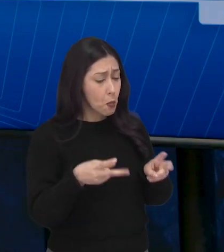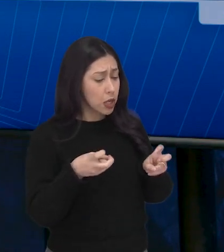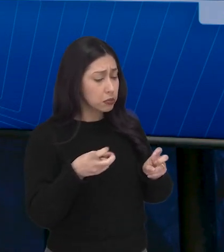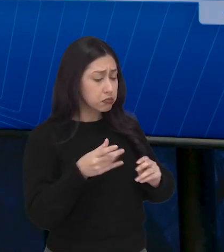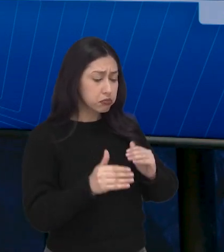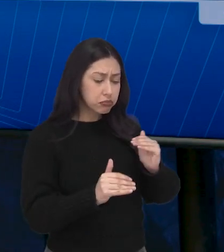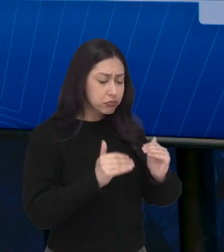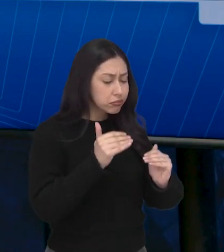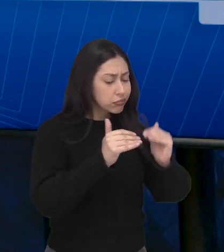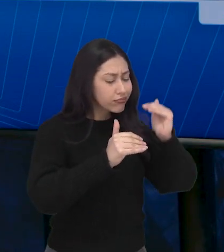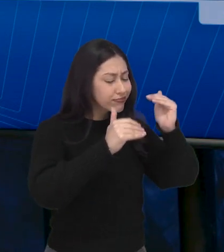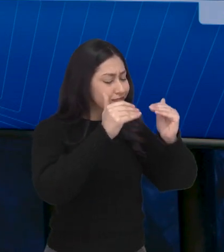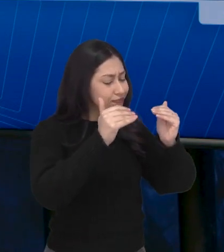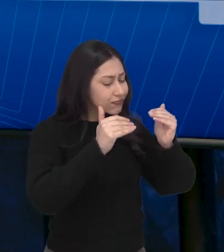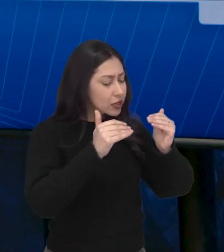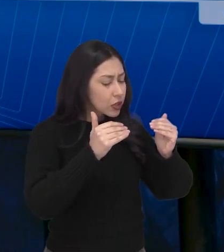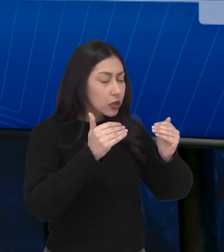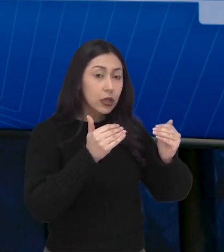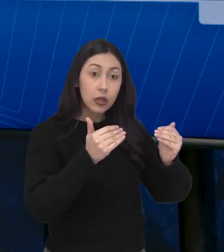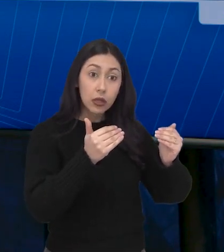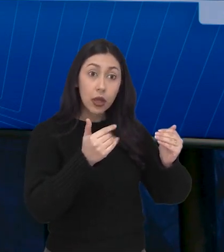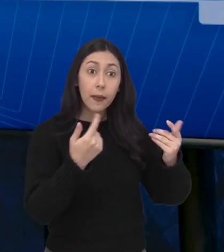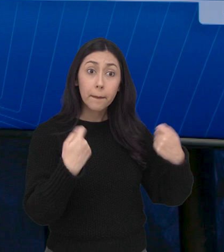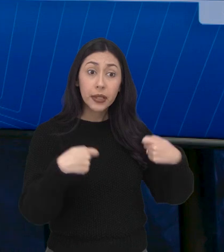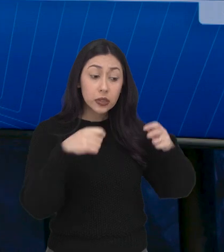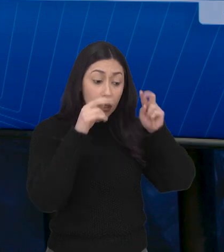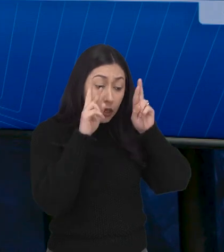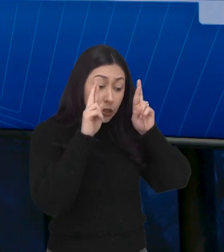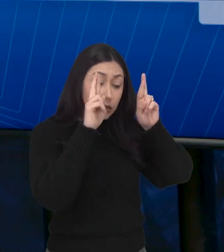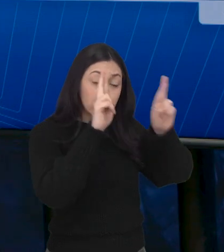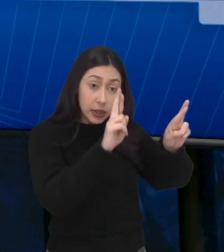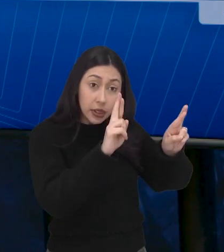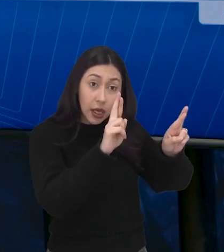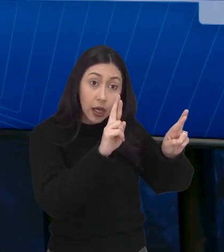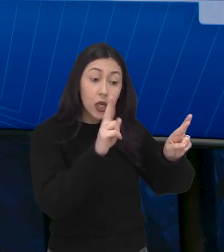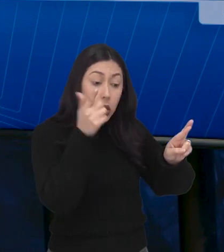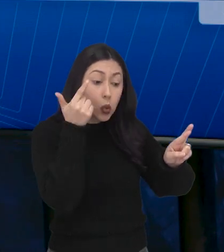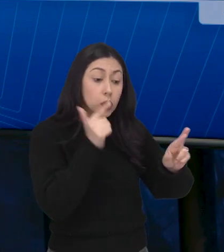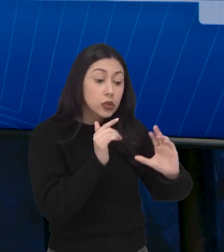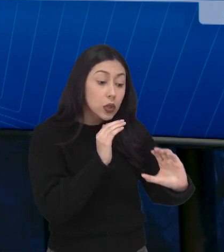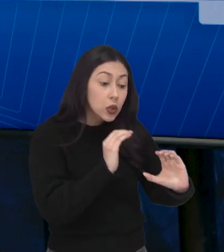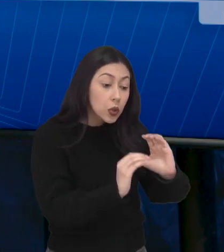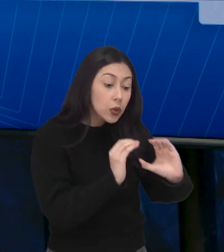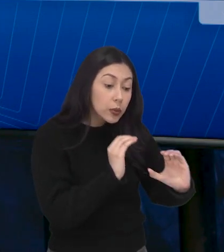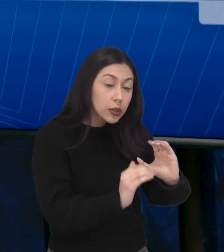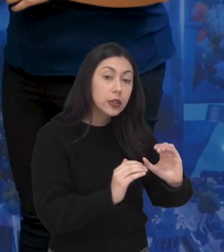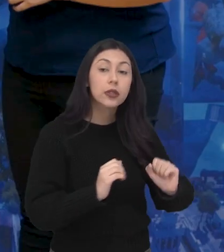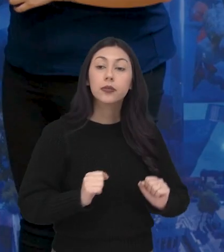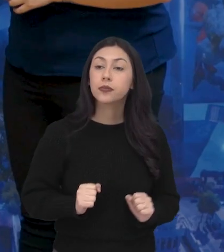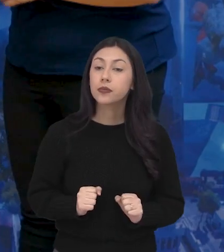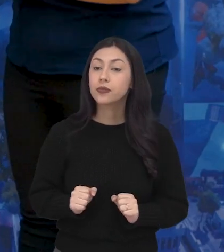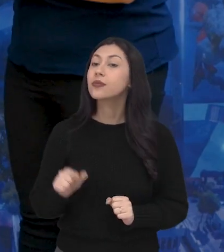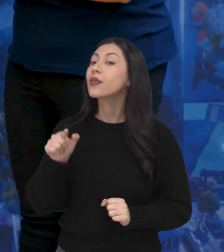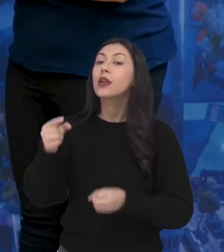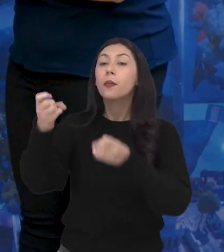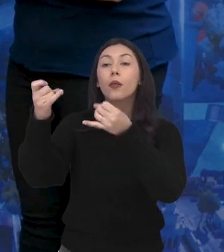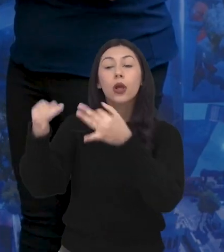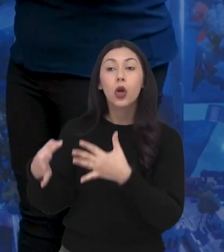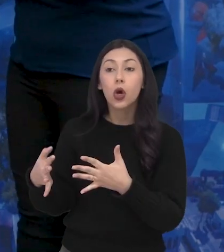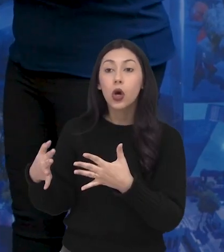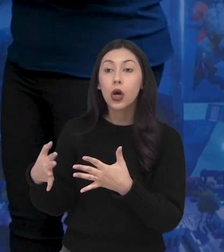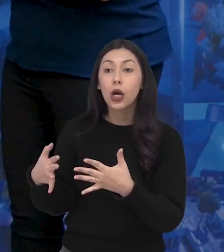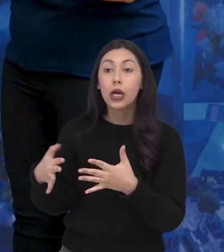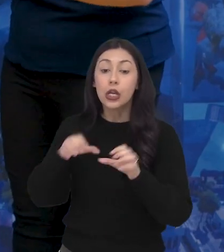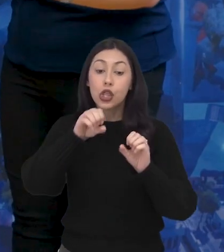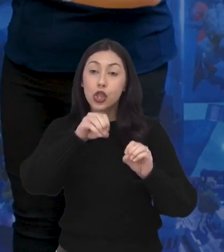o desenvolvimento, a fase que aquela criança está, o que eu posso esperar daquela criança para que eu possa me comunicar com ela. Você falou da